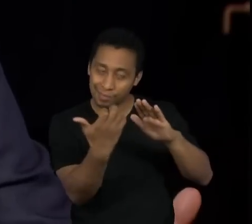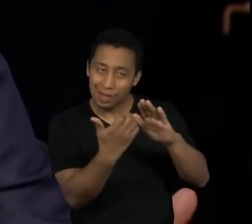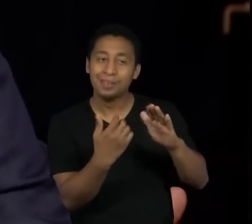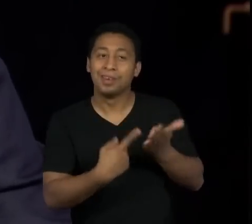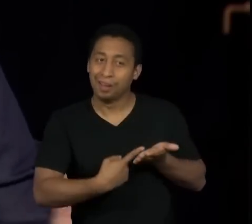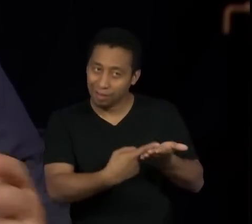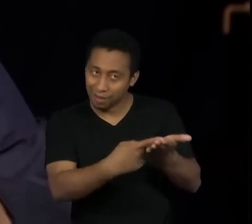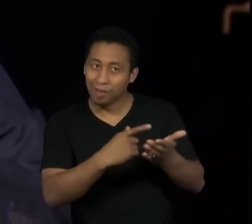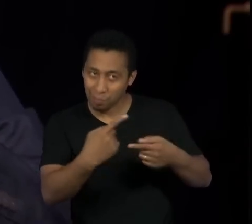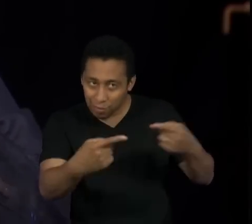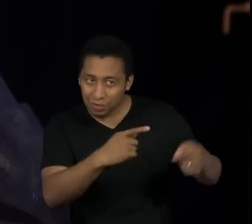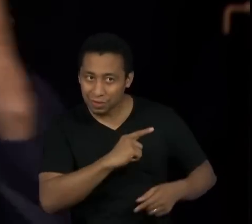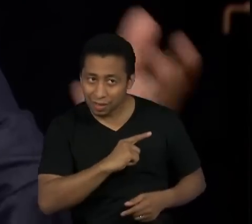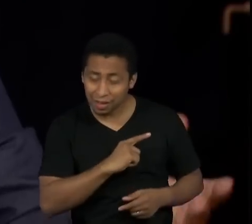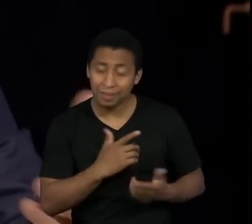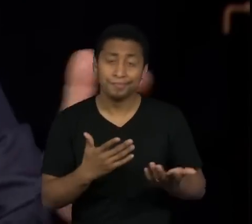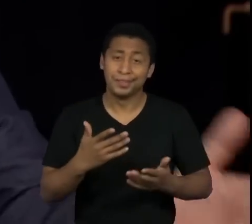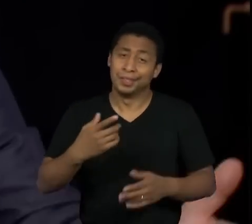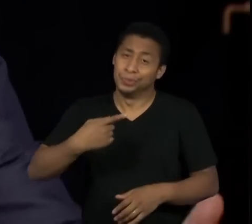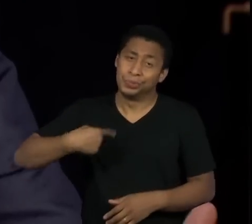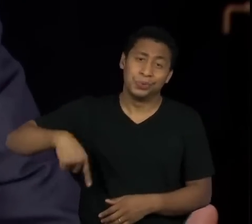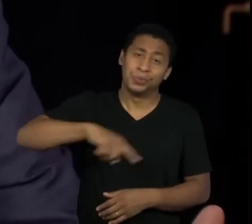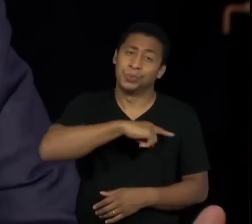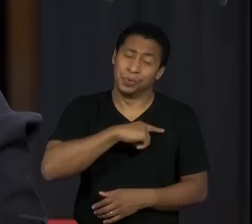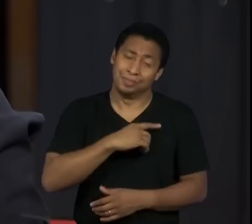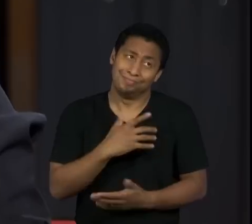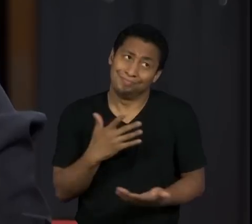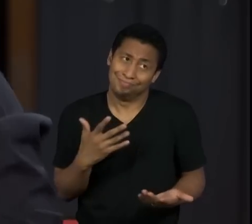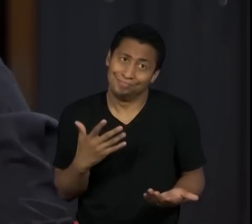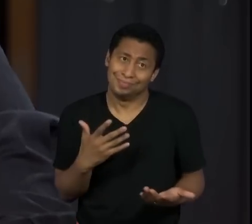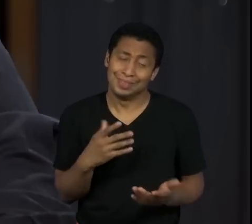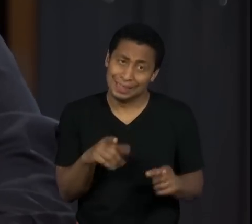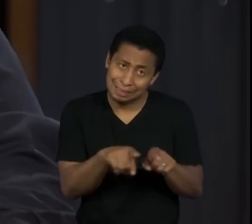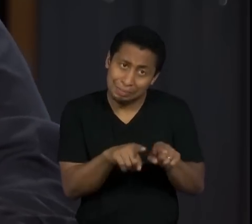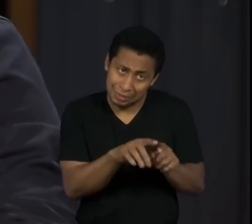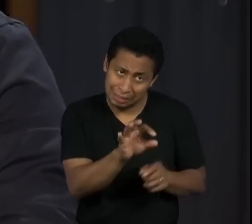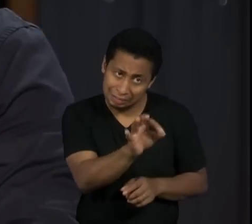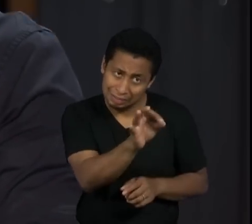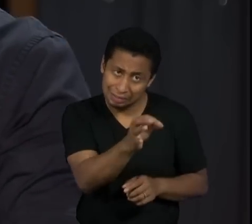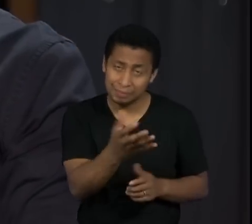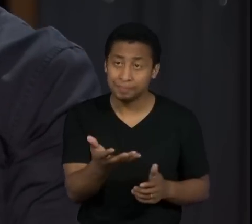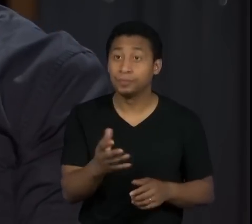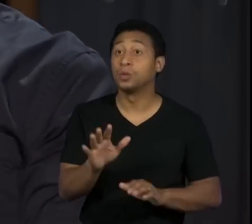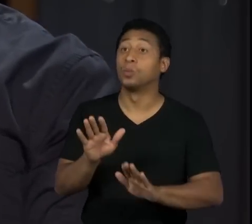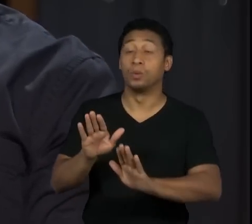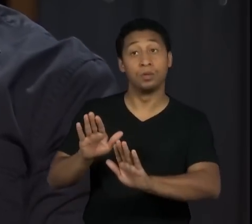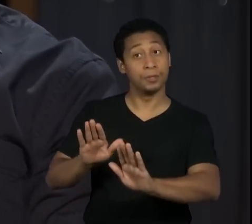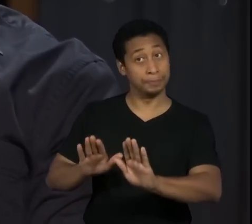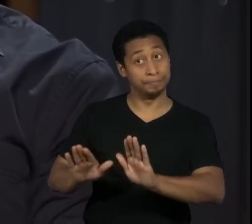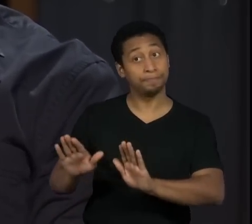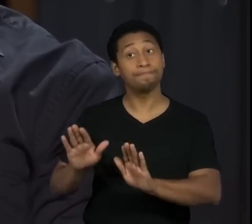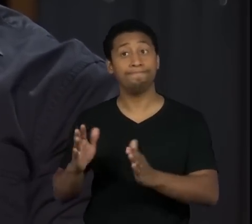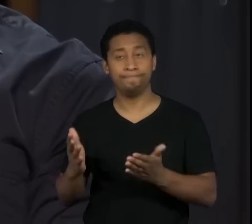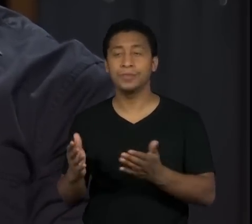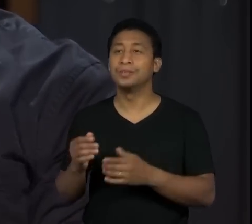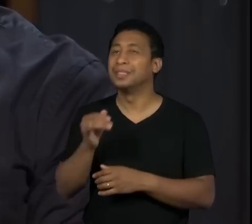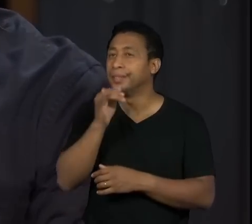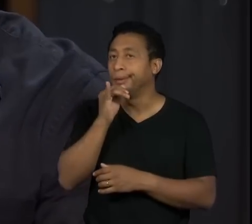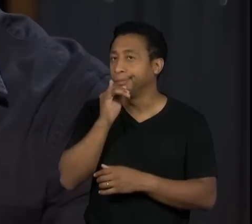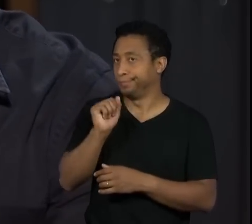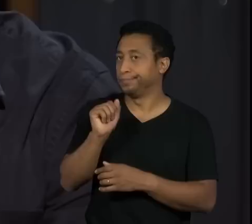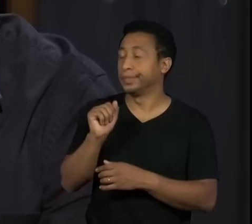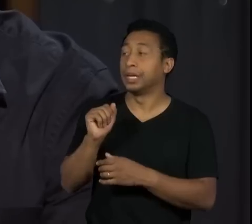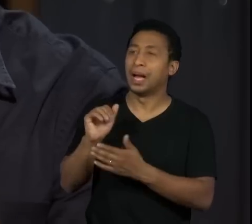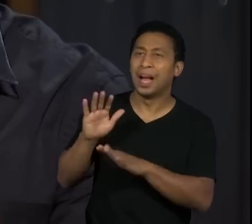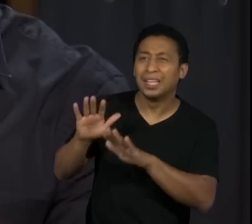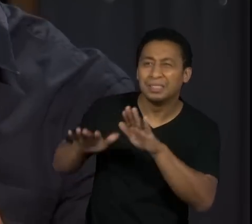todos nós, inclusive com vamos construir isso ou aquilo. Com cuidado. Se a gente fala chantagem, a gente